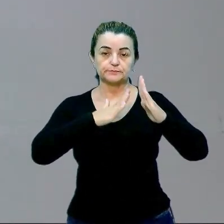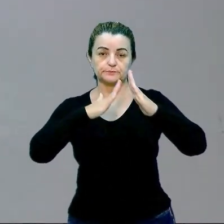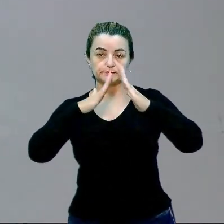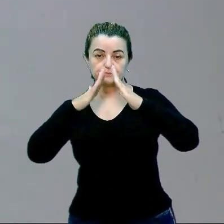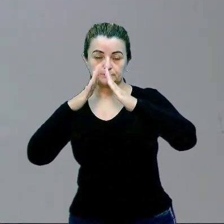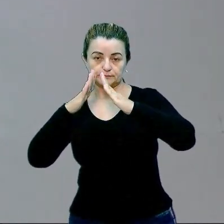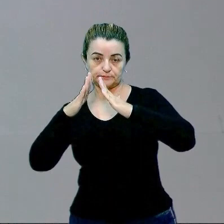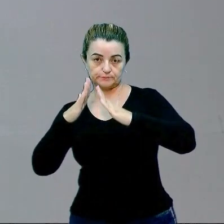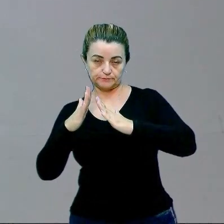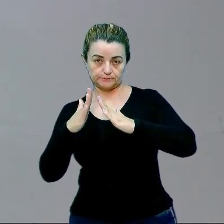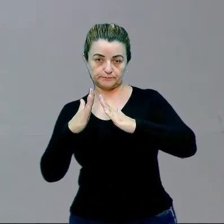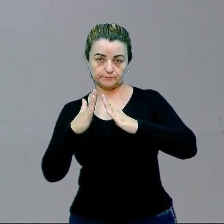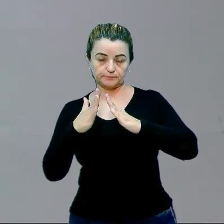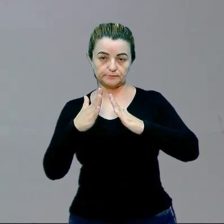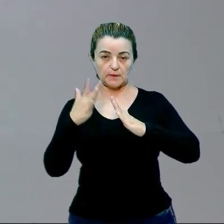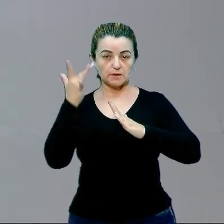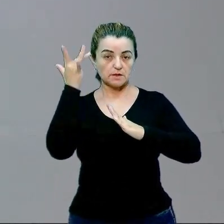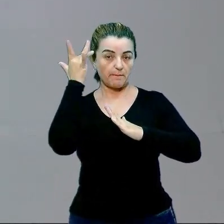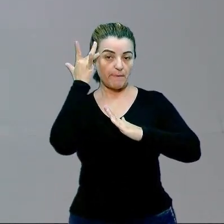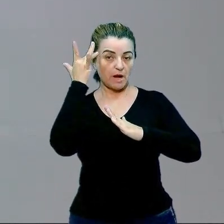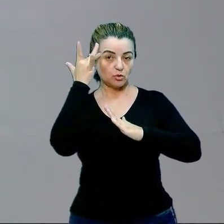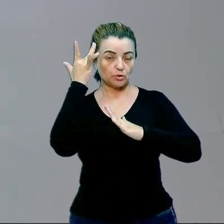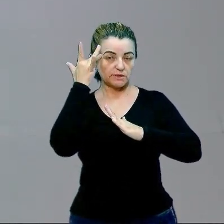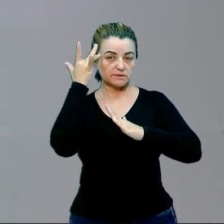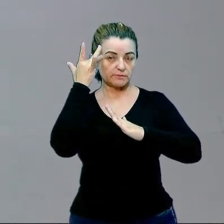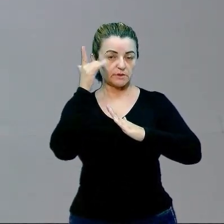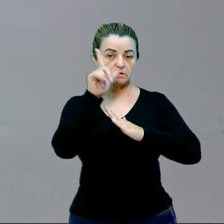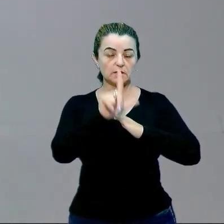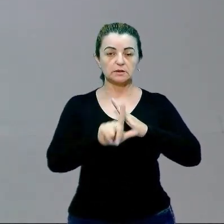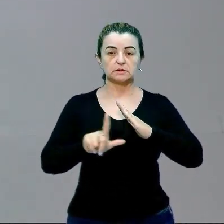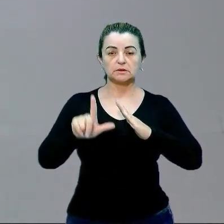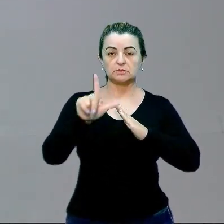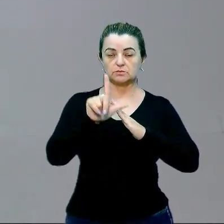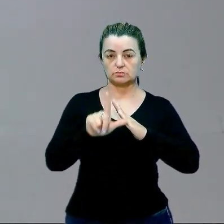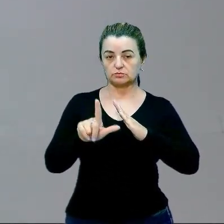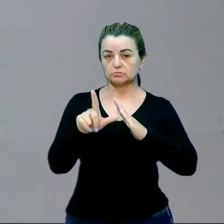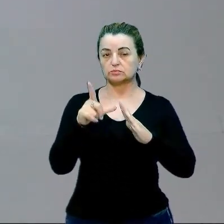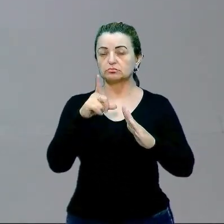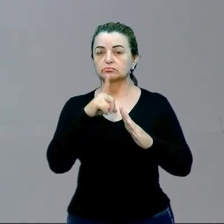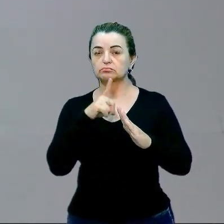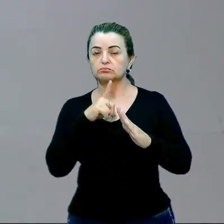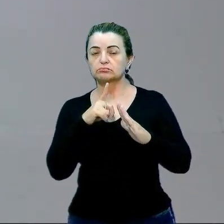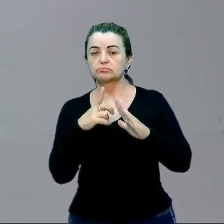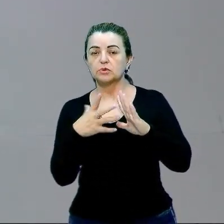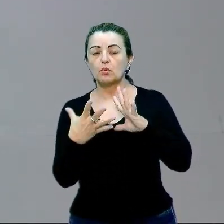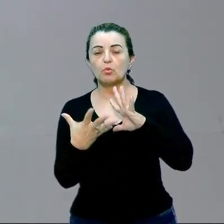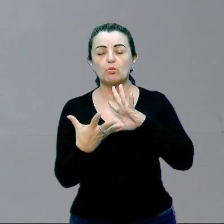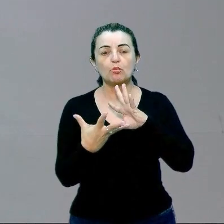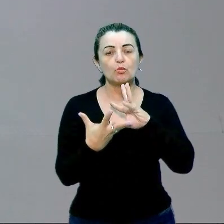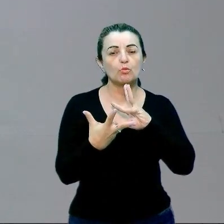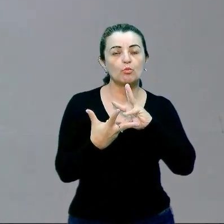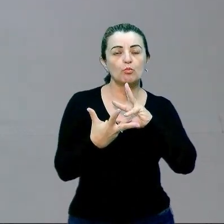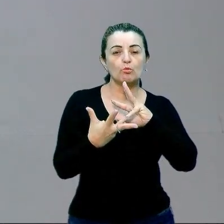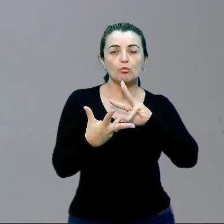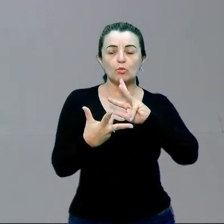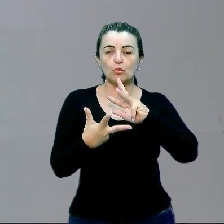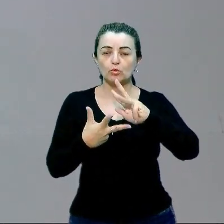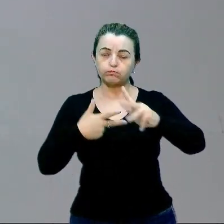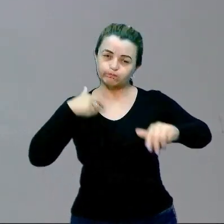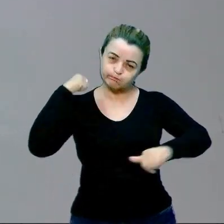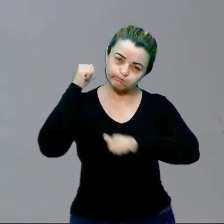como já citado, de amadurecimento da literatura e que a gente tem um mundo que está em